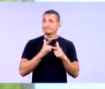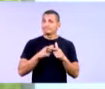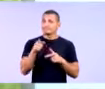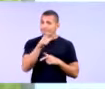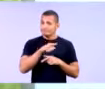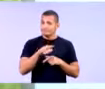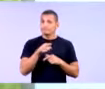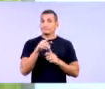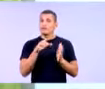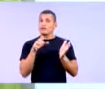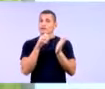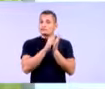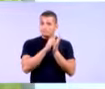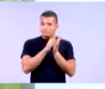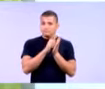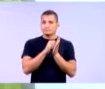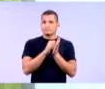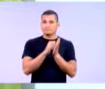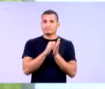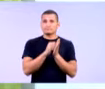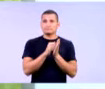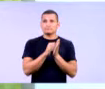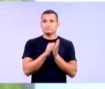estão matriculados, embora